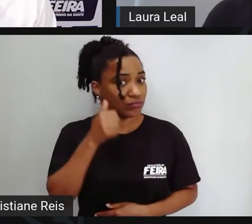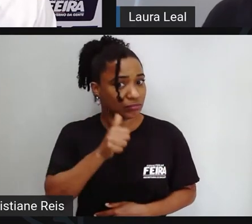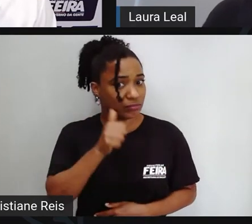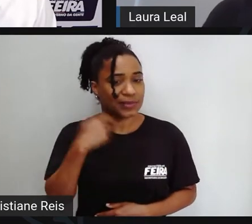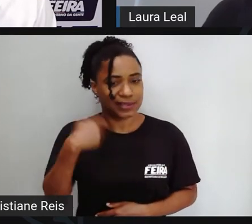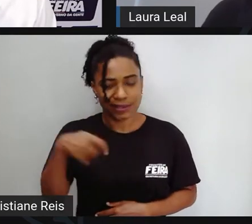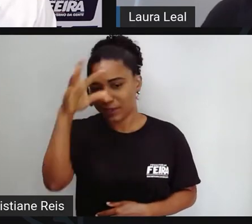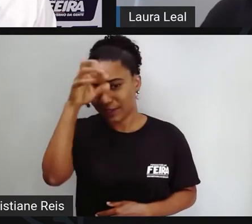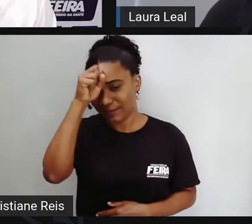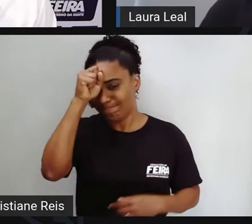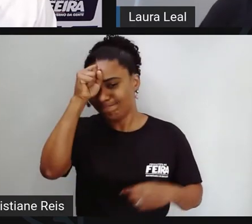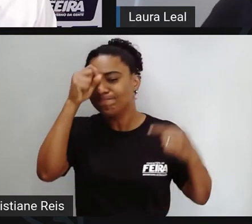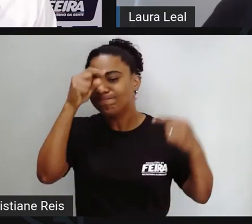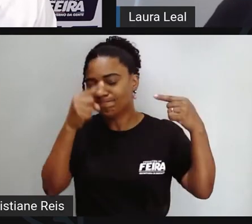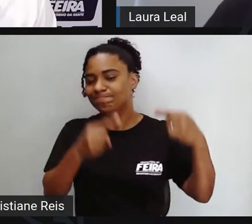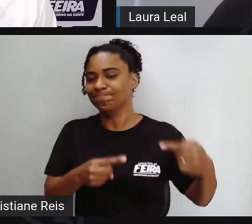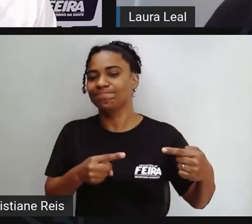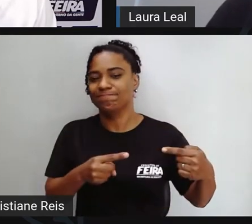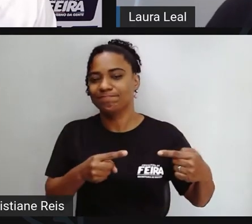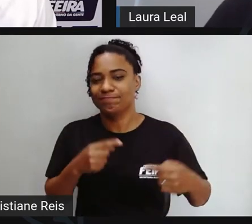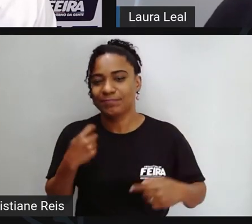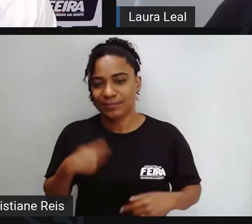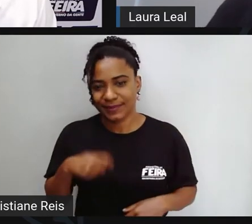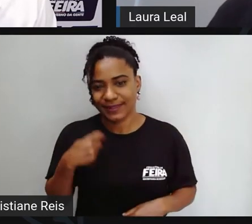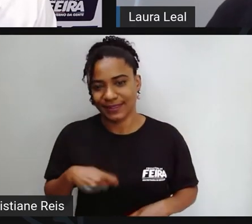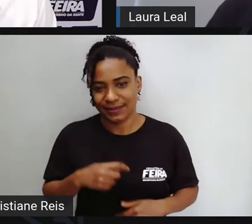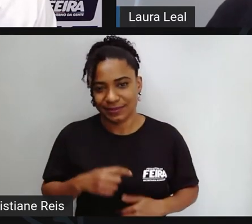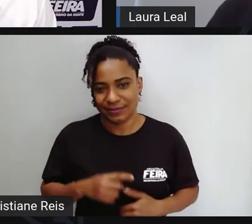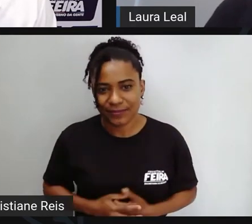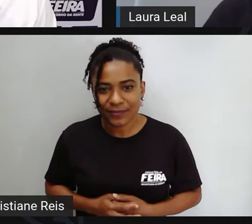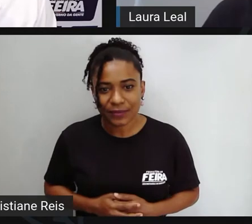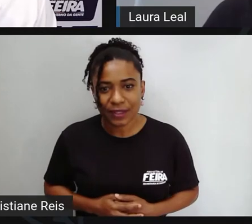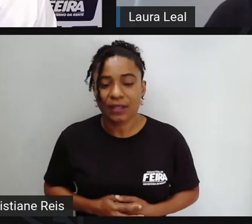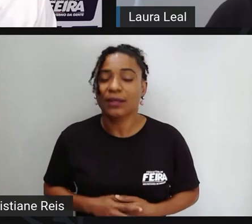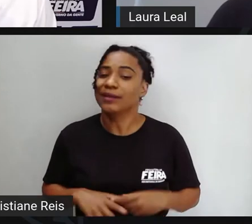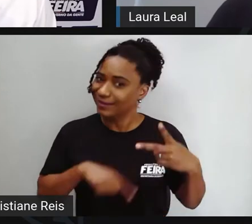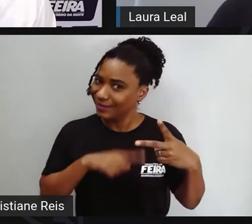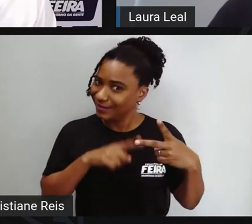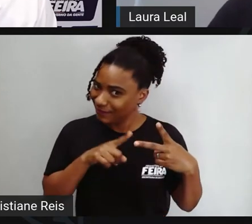forma, né? Quanto à xenofobia, também.